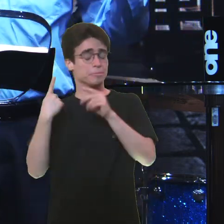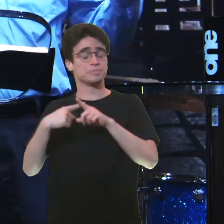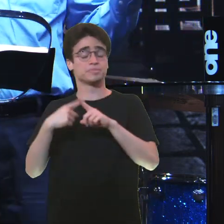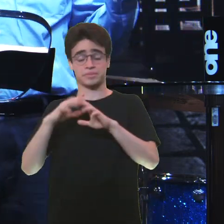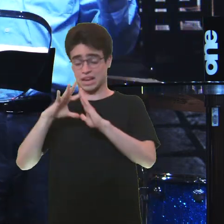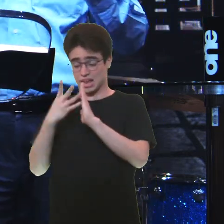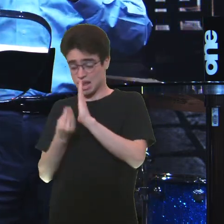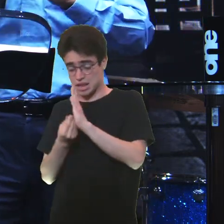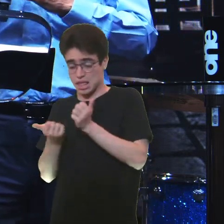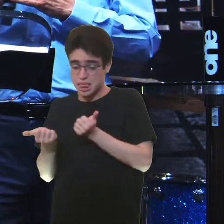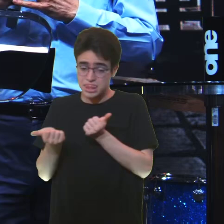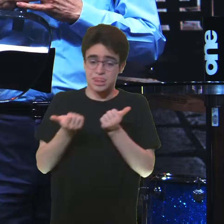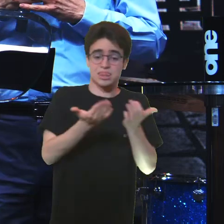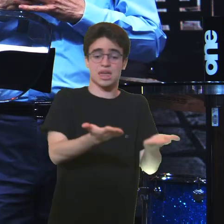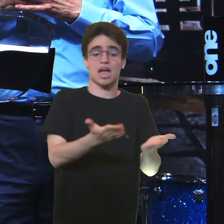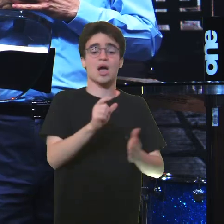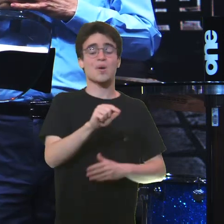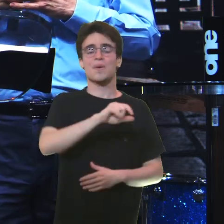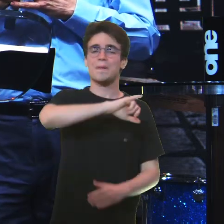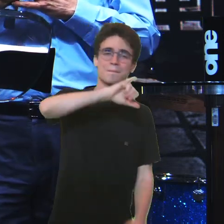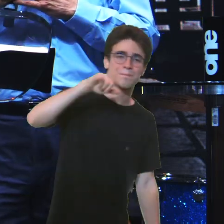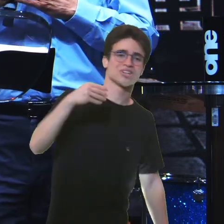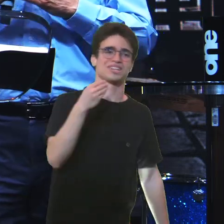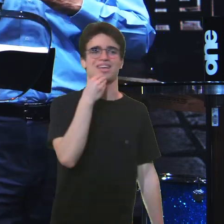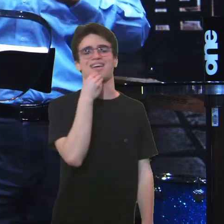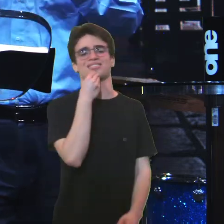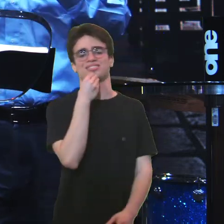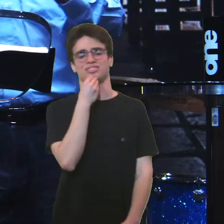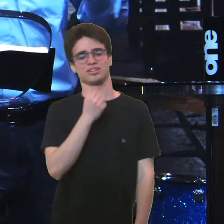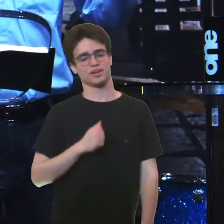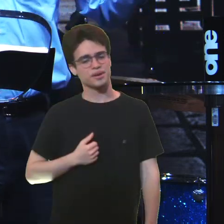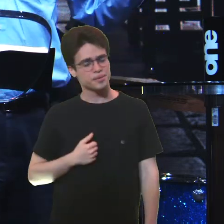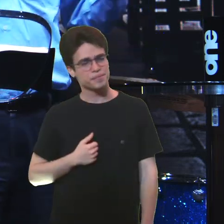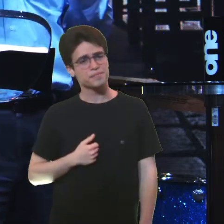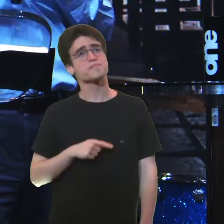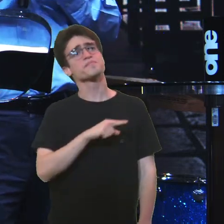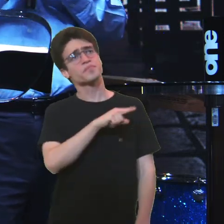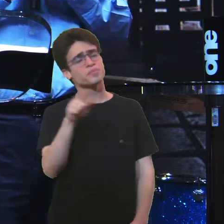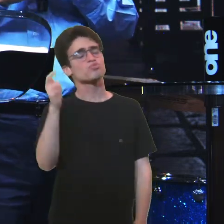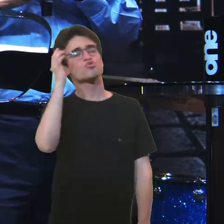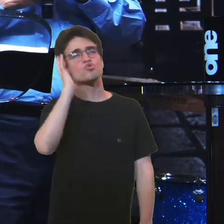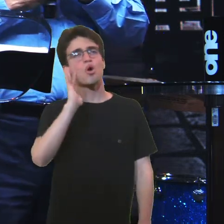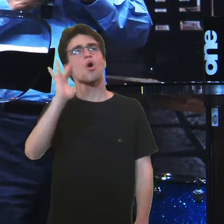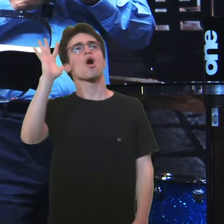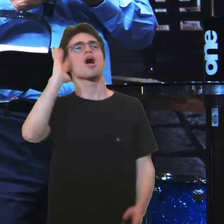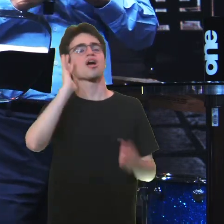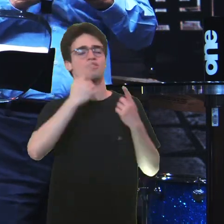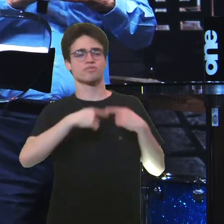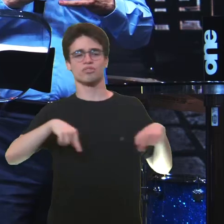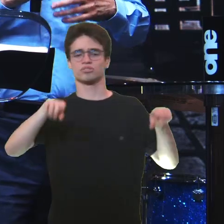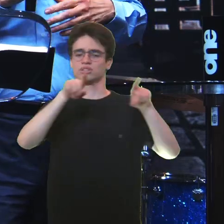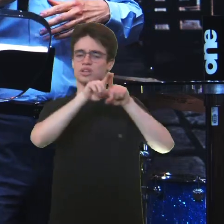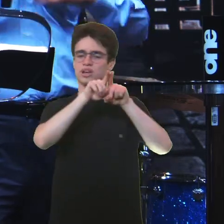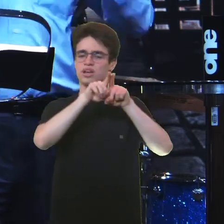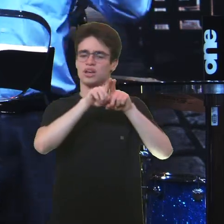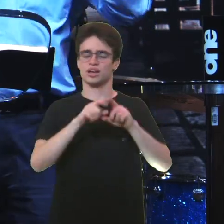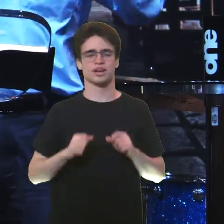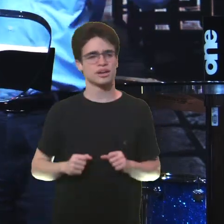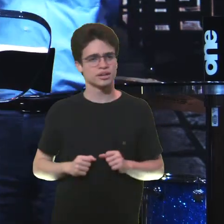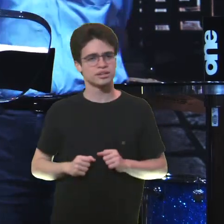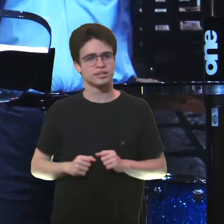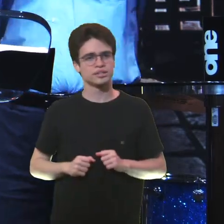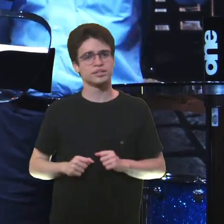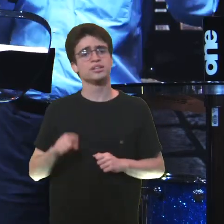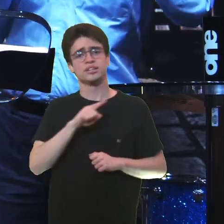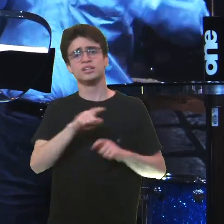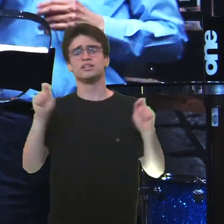una a igreja oportunidad possa lhes dar oportunidade de poder soñar, de poder sonhar, de